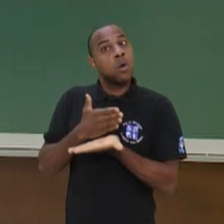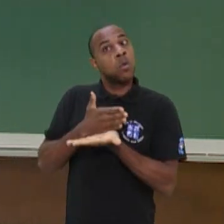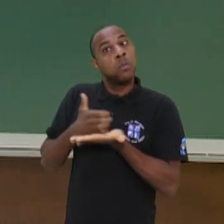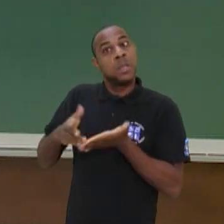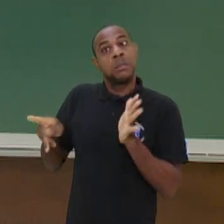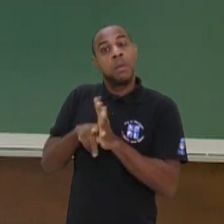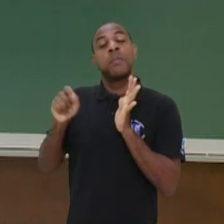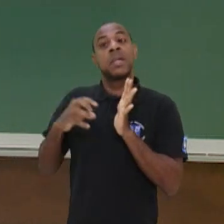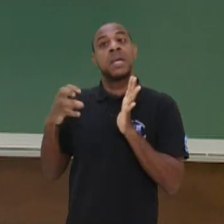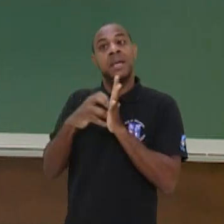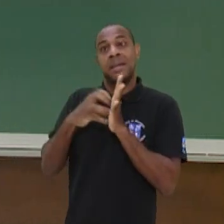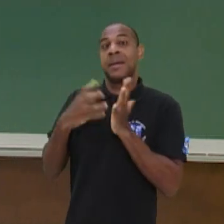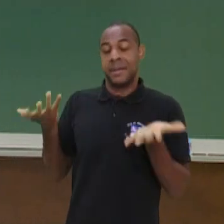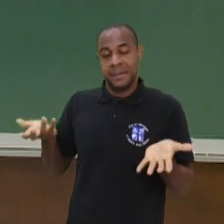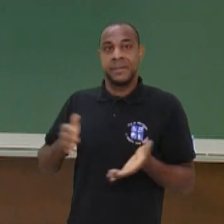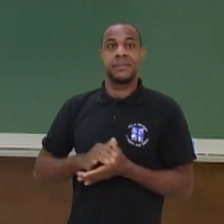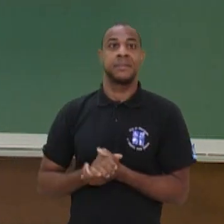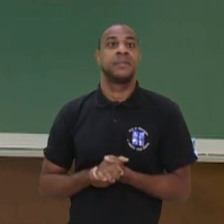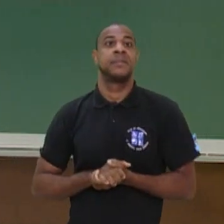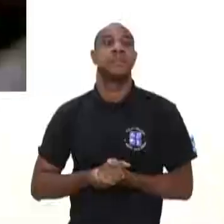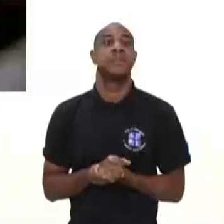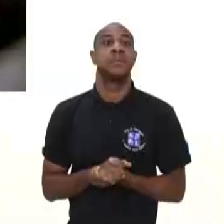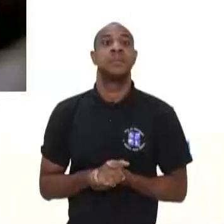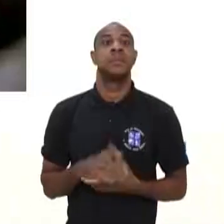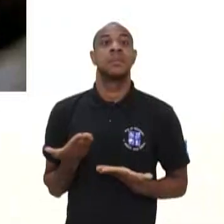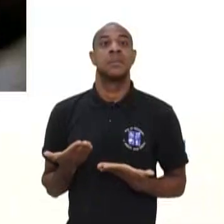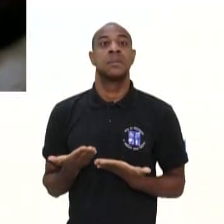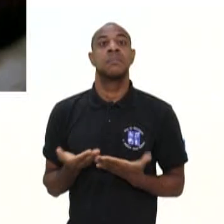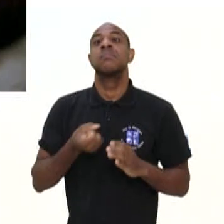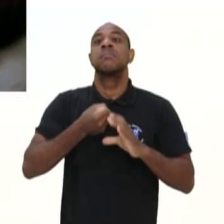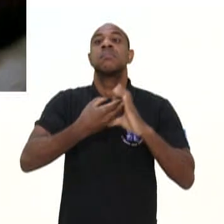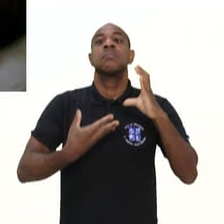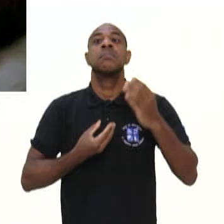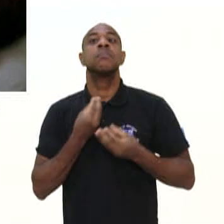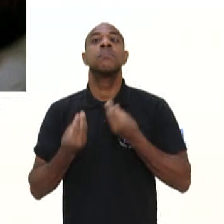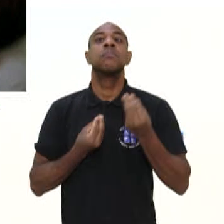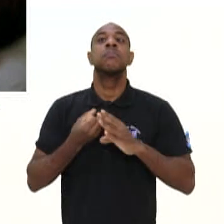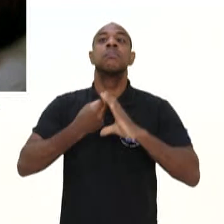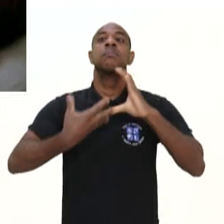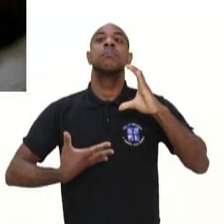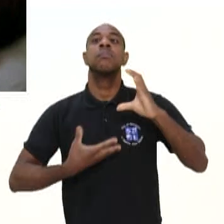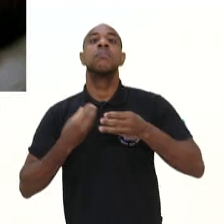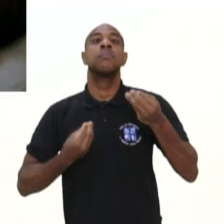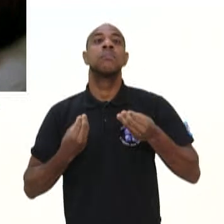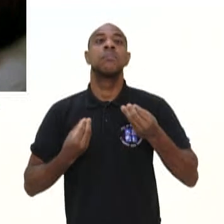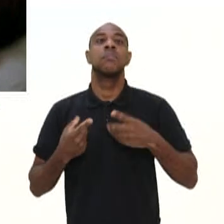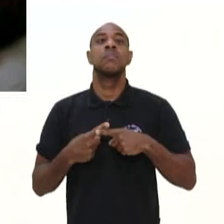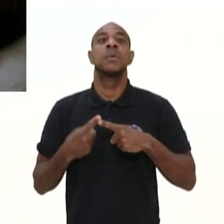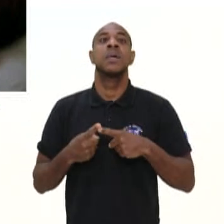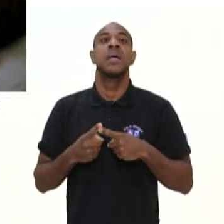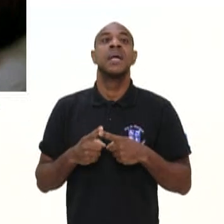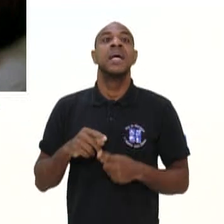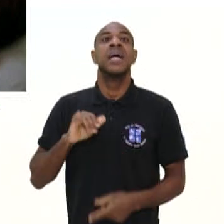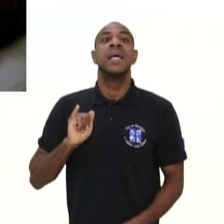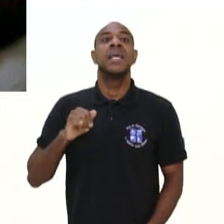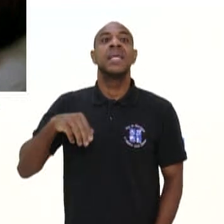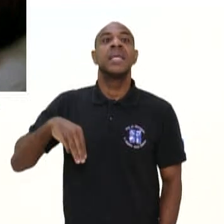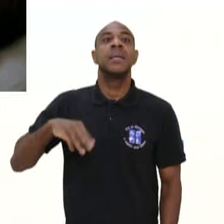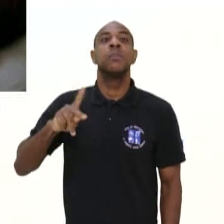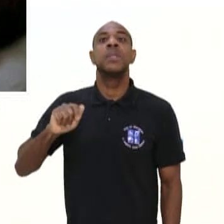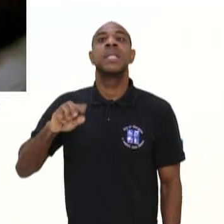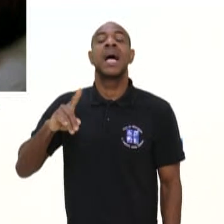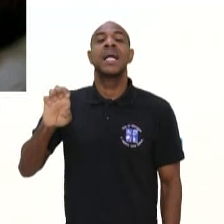da AIDS, ok? Ela vai se caracterizar basicamente pela baixa imunidade, por isso ela é chamada Síndrome